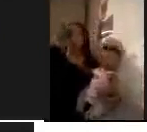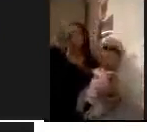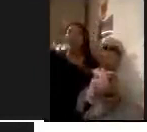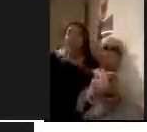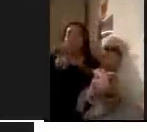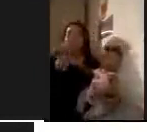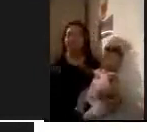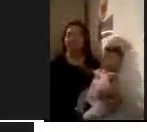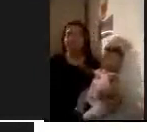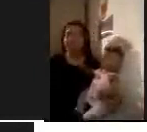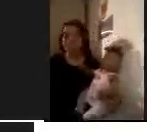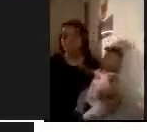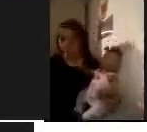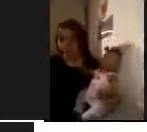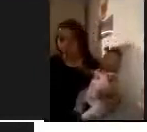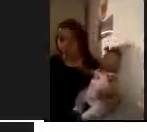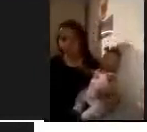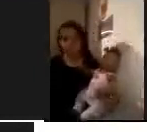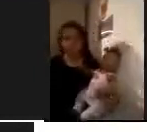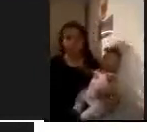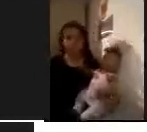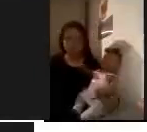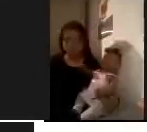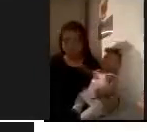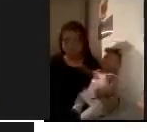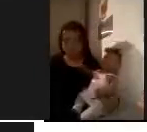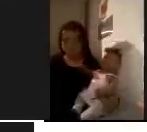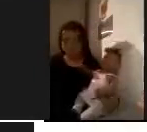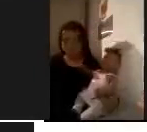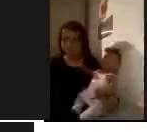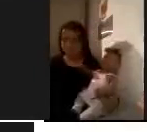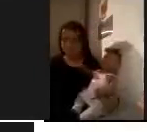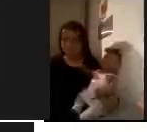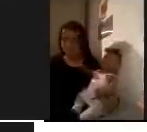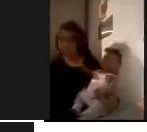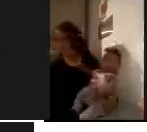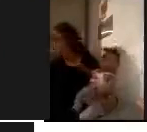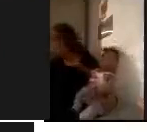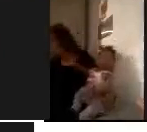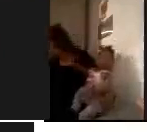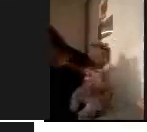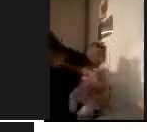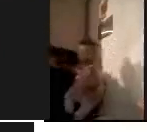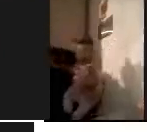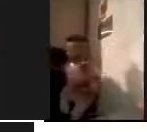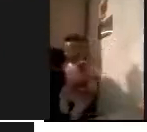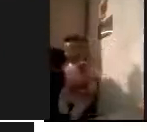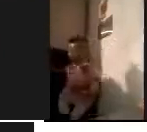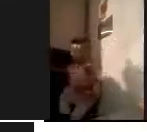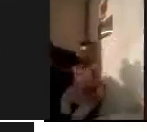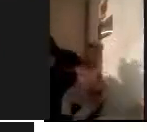comendo nada, né? Tendo problemas para conseguir alimento, para preparar o alimento de